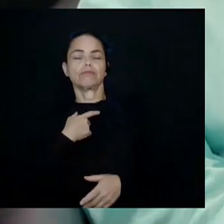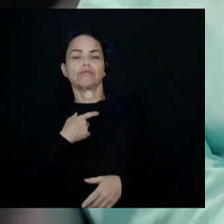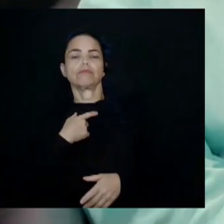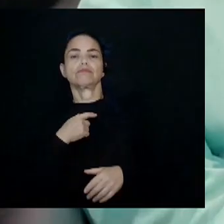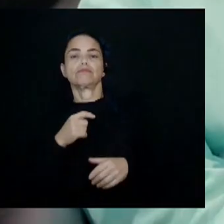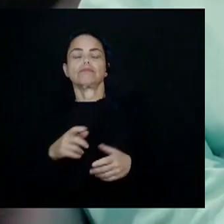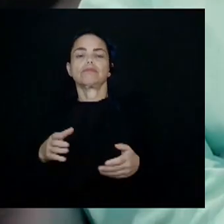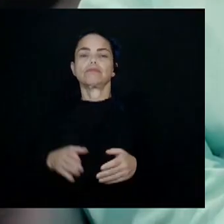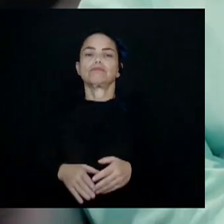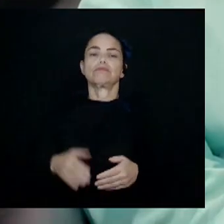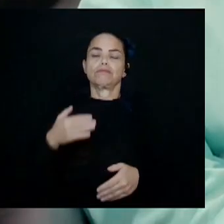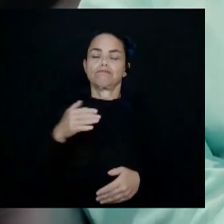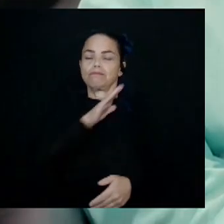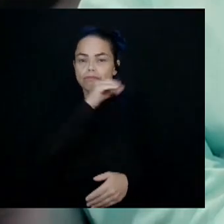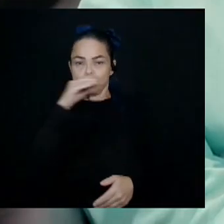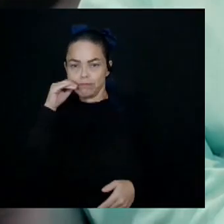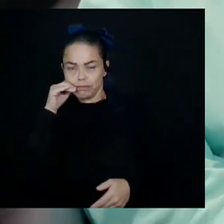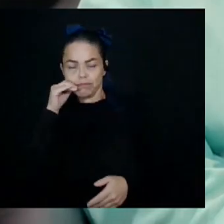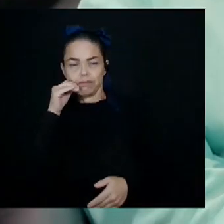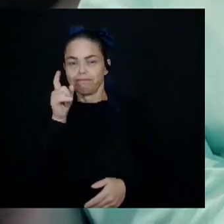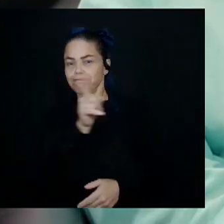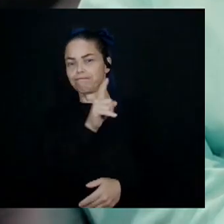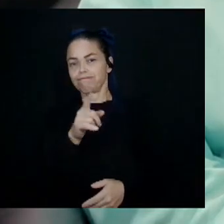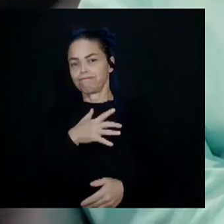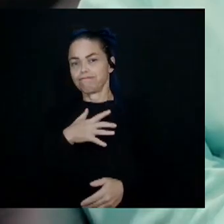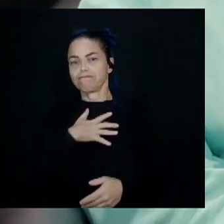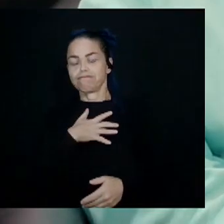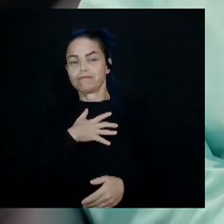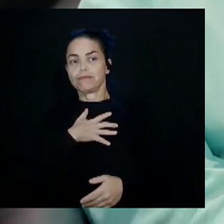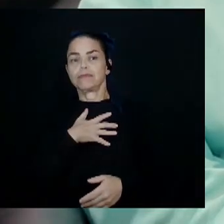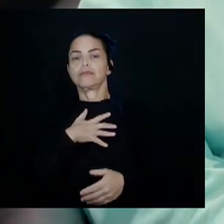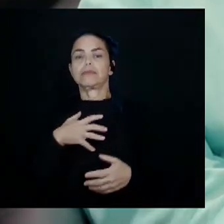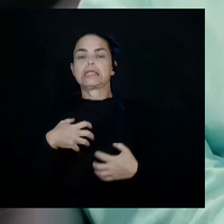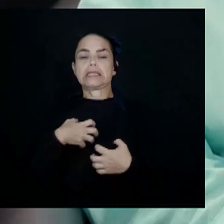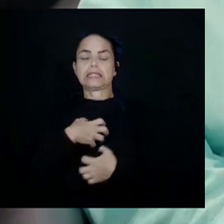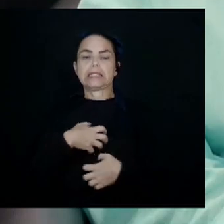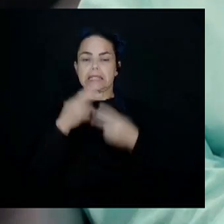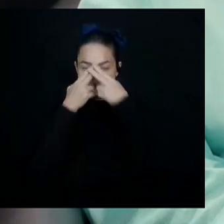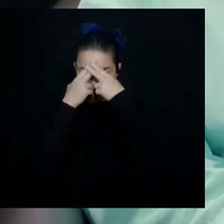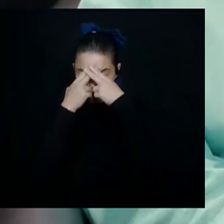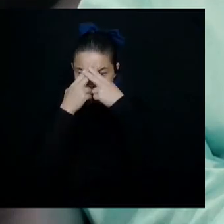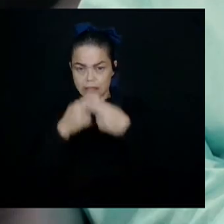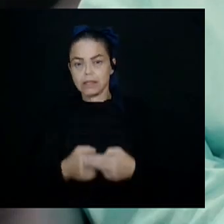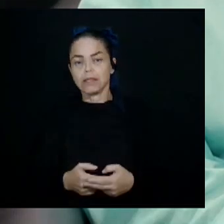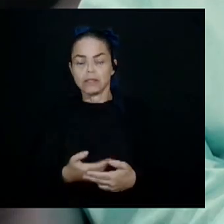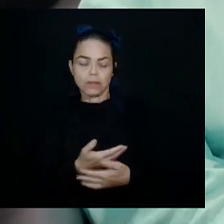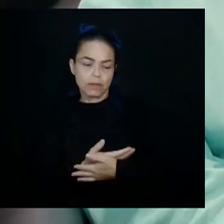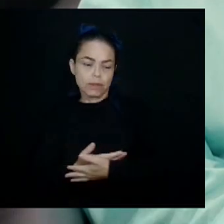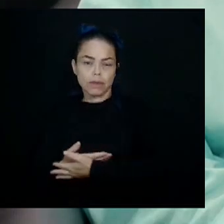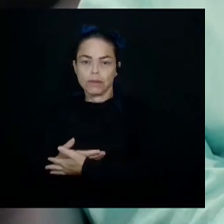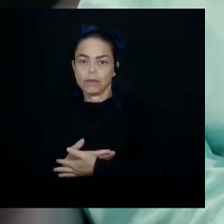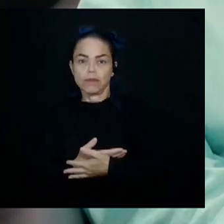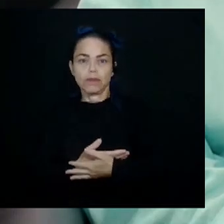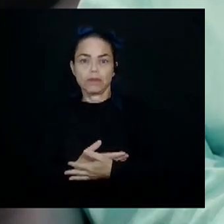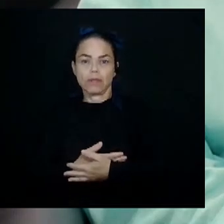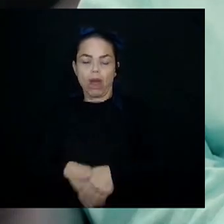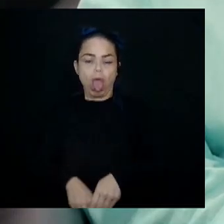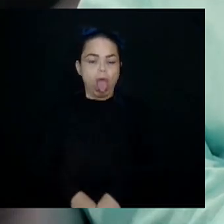não assustá-lo. Sim. Entendeu? A criança, o bebê já manipula seus órgãos genitais.